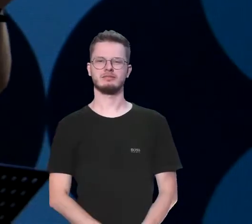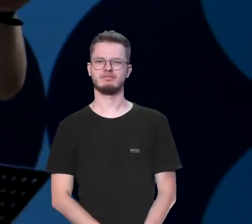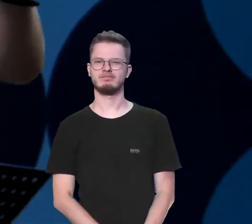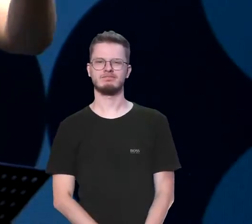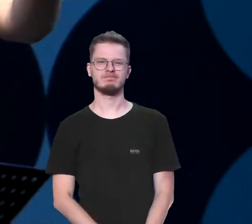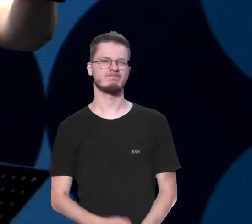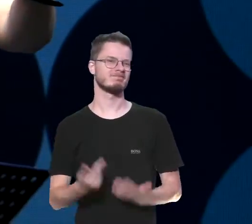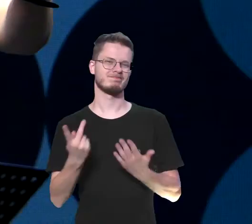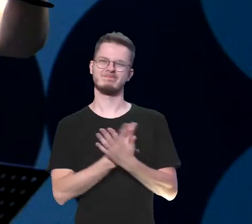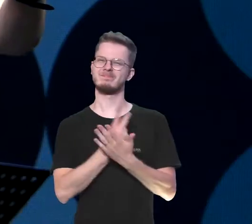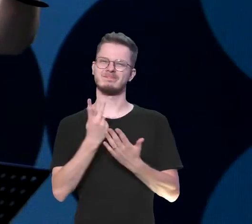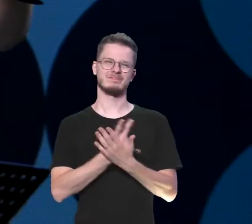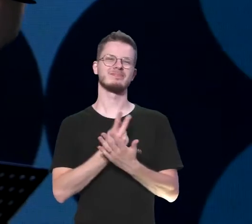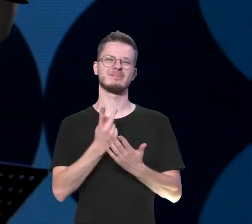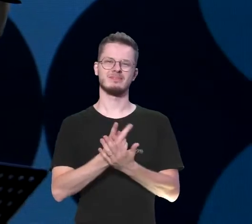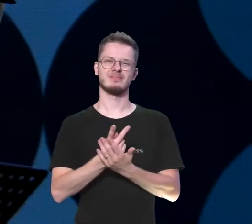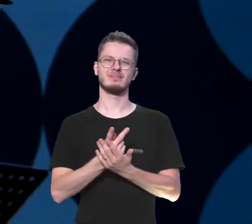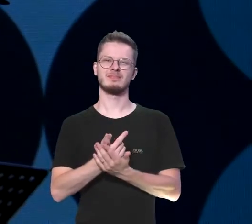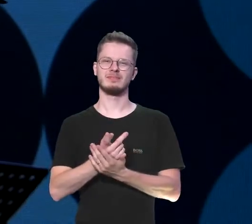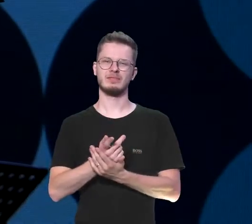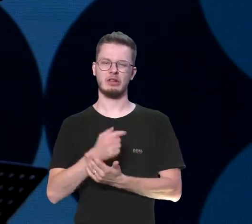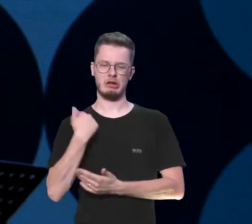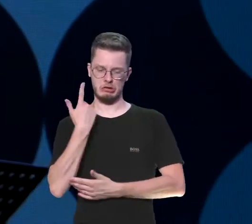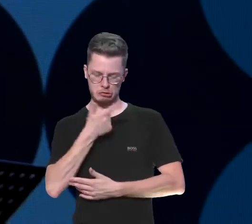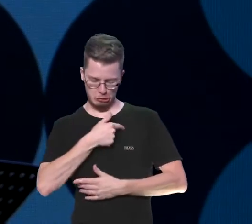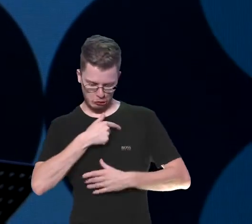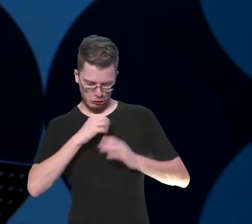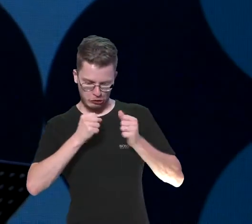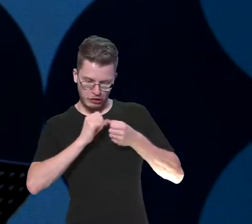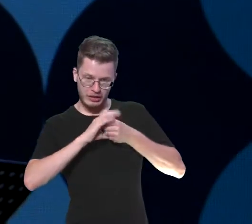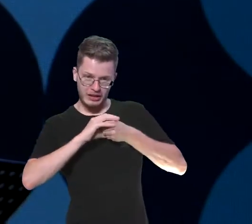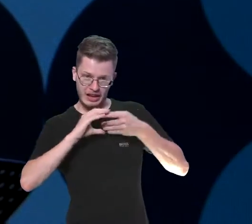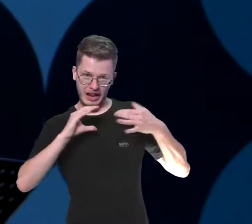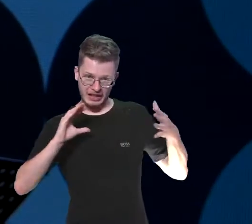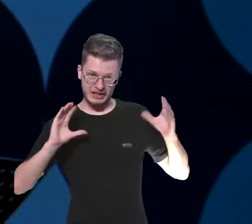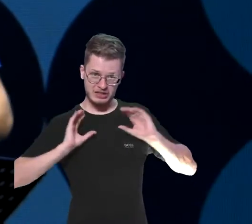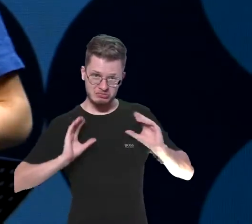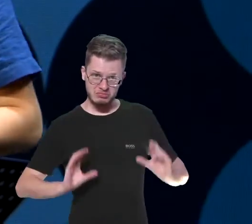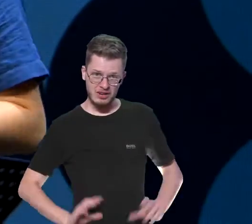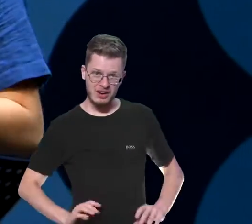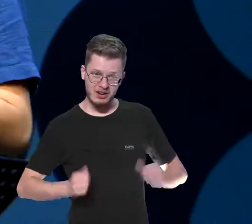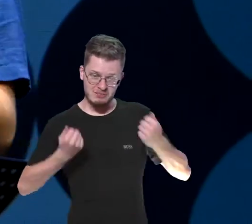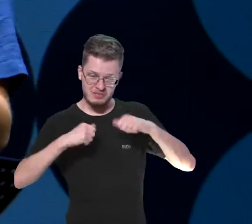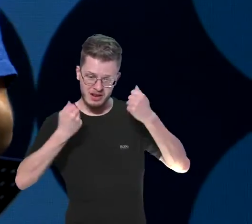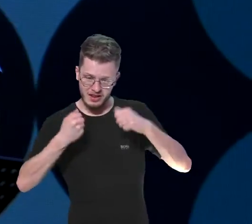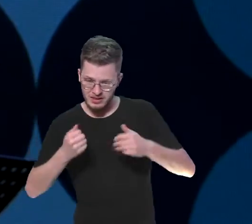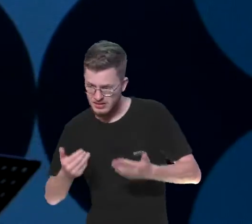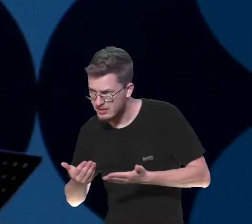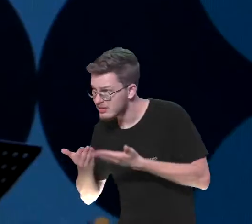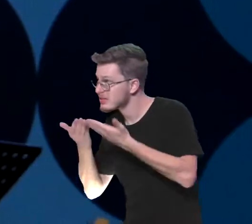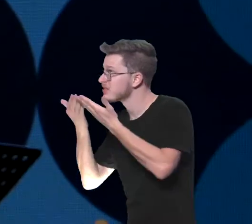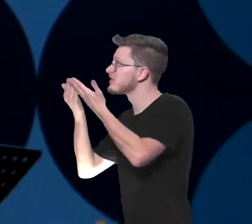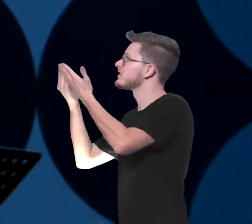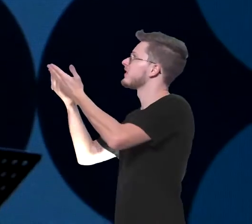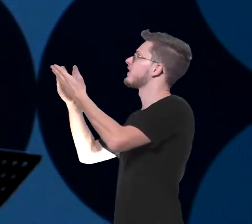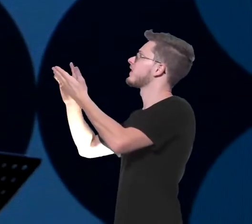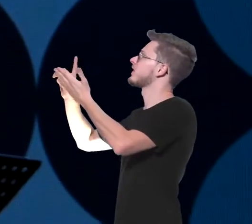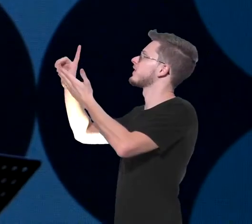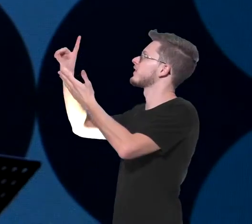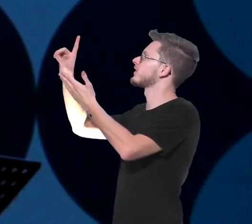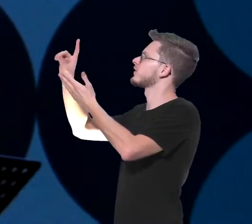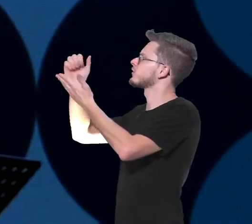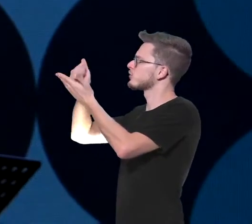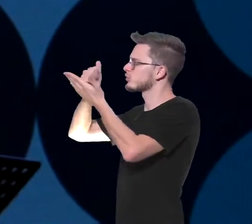Nosso temperamento tem que ser levado aos pés da cruz. Quando você olha para os frutos do Espírito, não é isso que você vê a doçura, você